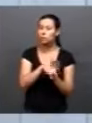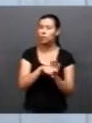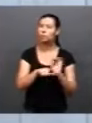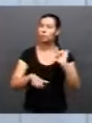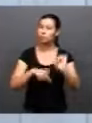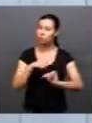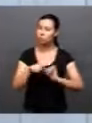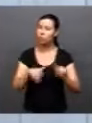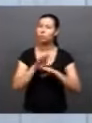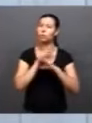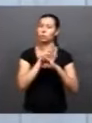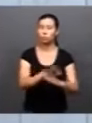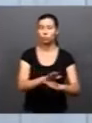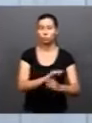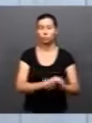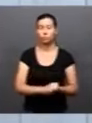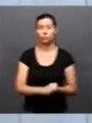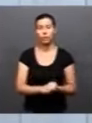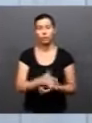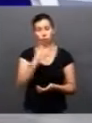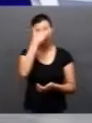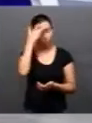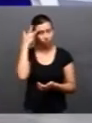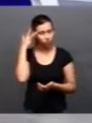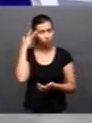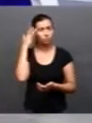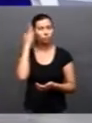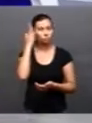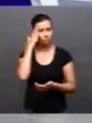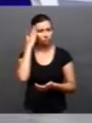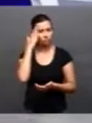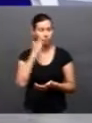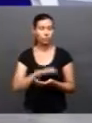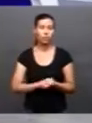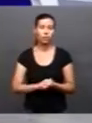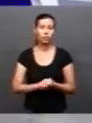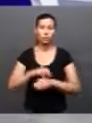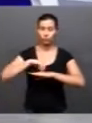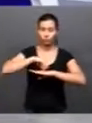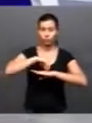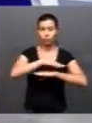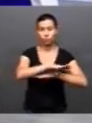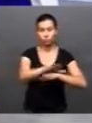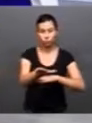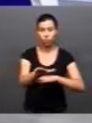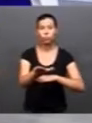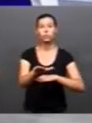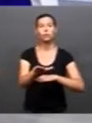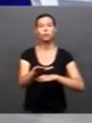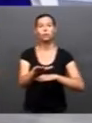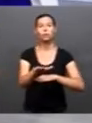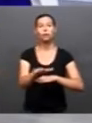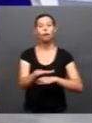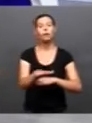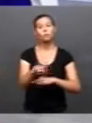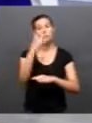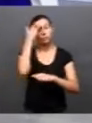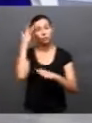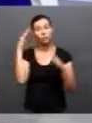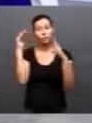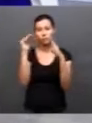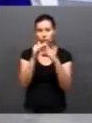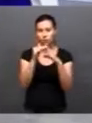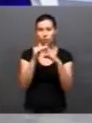desenvolvimento, né? As pessoas, uhum, reconhecem sim, quando se divulga, não é, Simone? Uhum. Quando chega lá na ponta, sim, sim, claro, elas